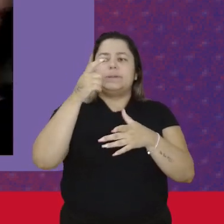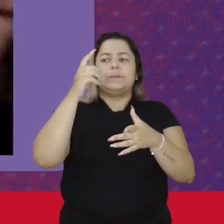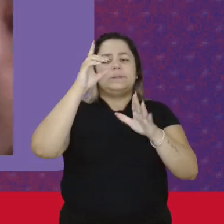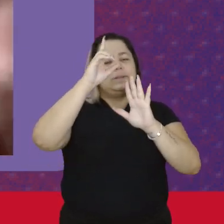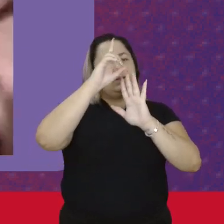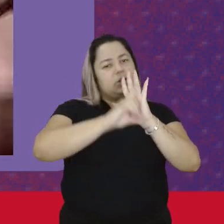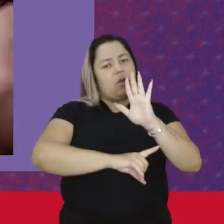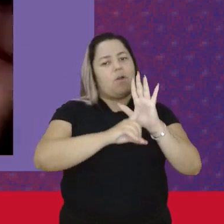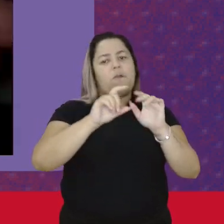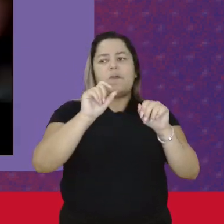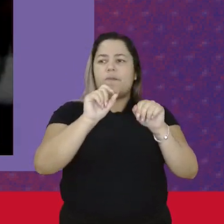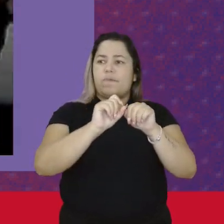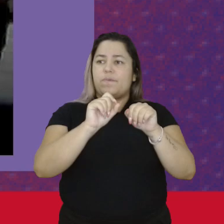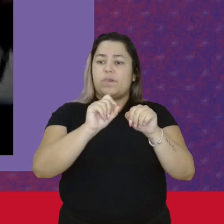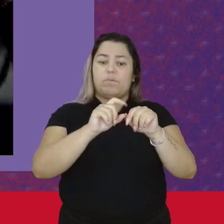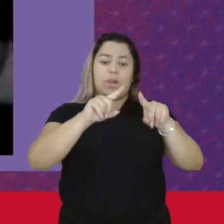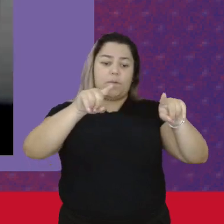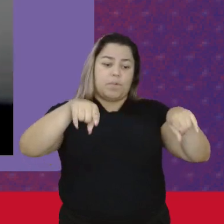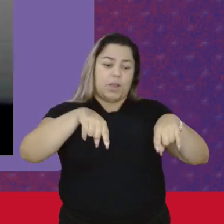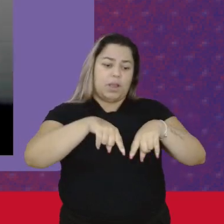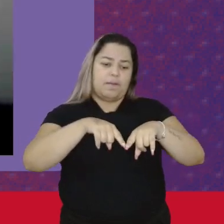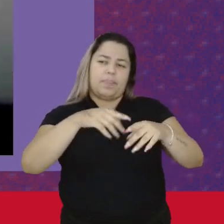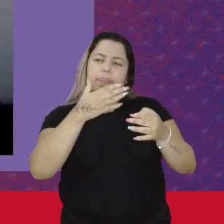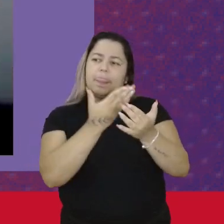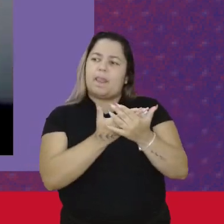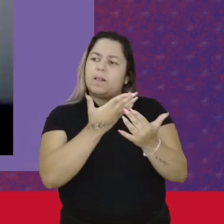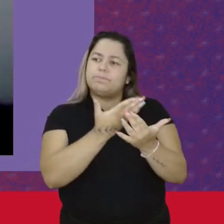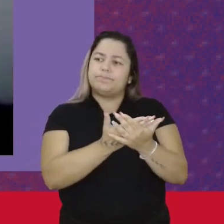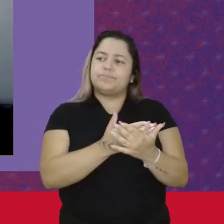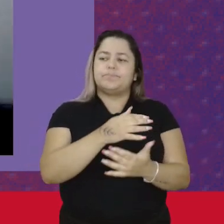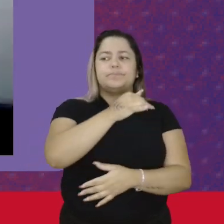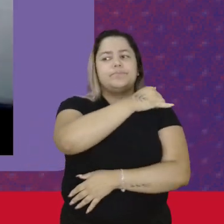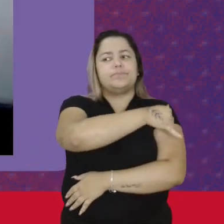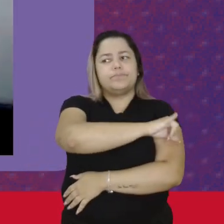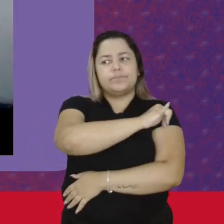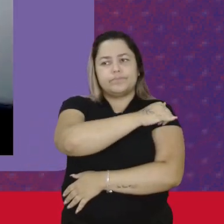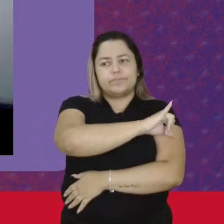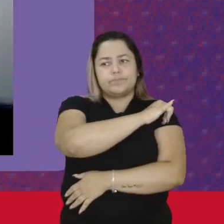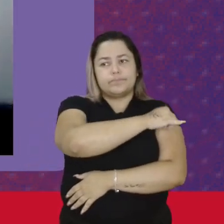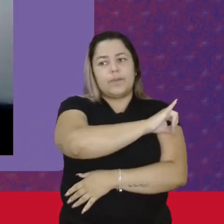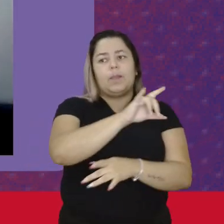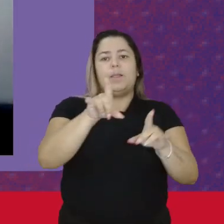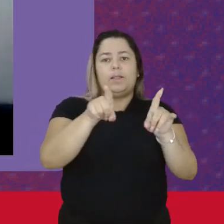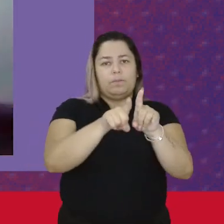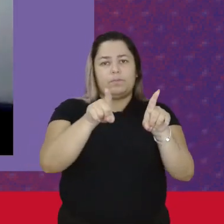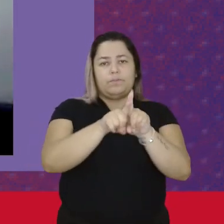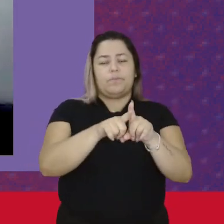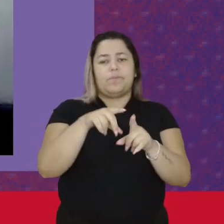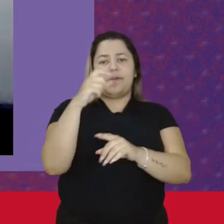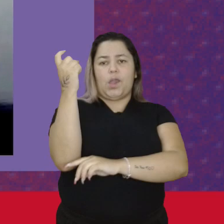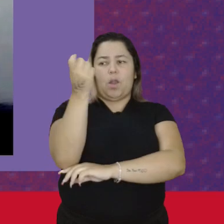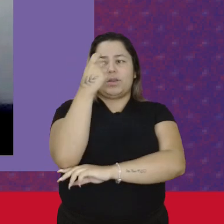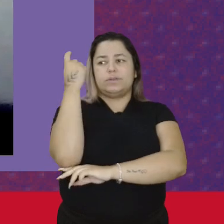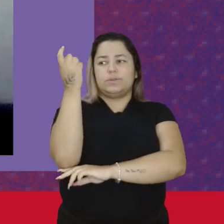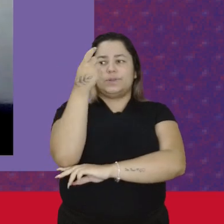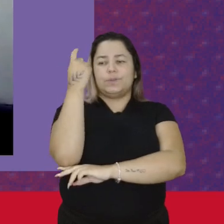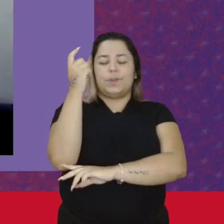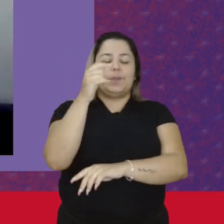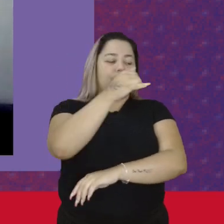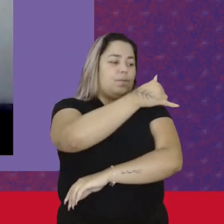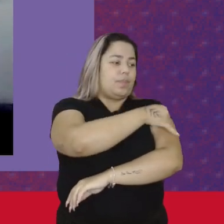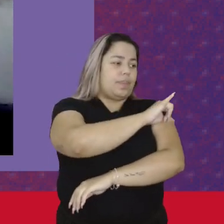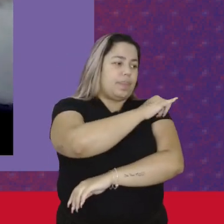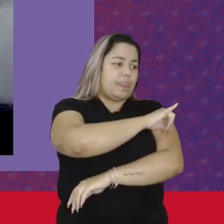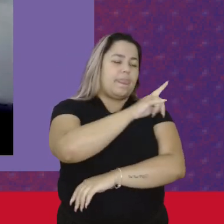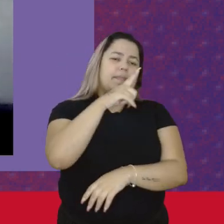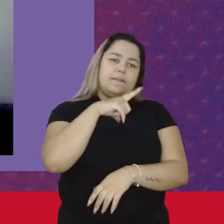ela monta uma escola para as meninas no Rio de Janeiro. Ela monta uma escola também no Rio Grande do Sul, mas no Rio de Janeiro tem